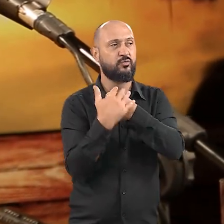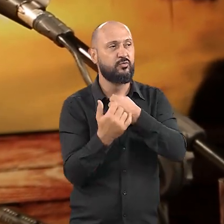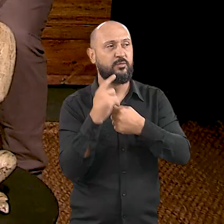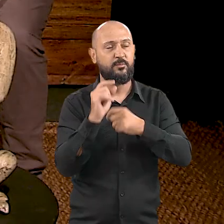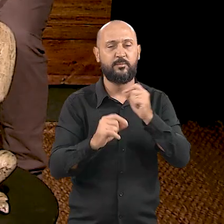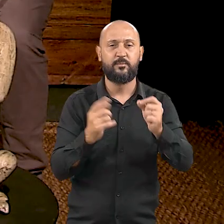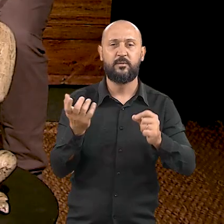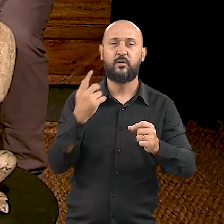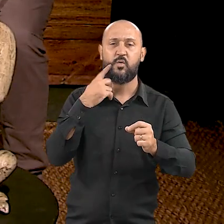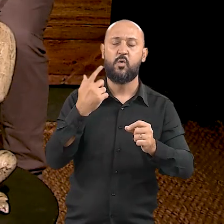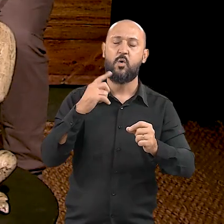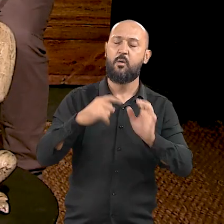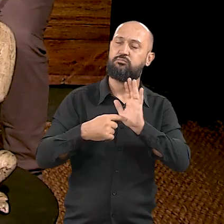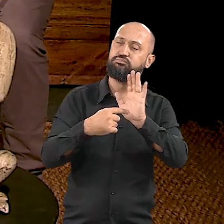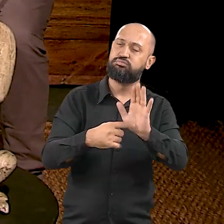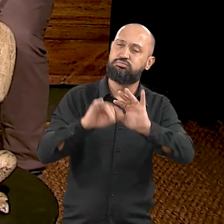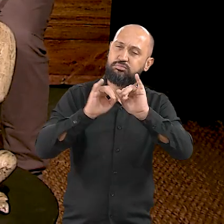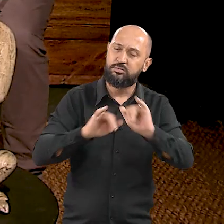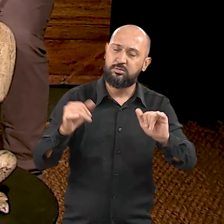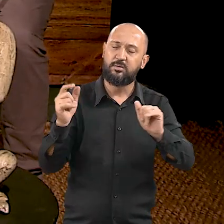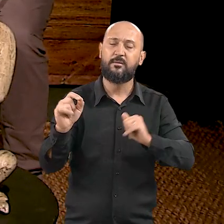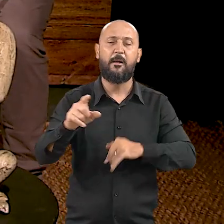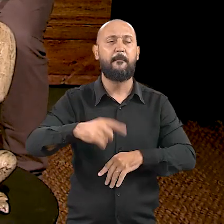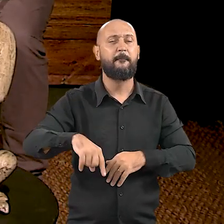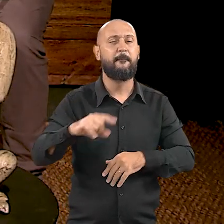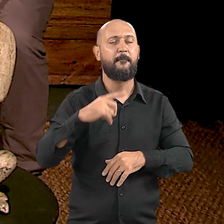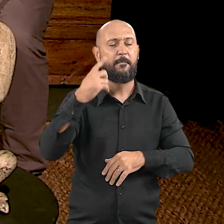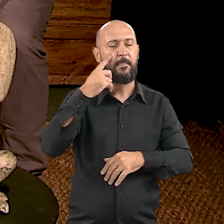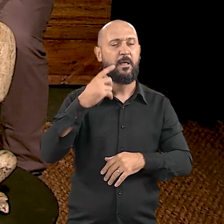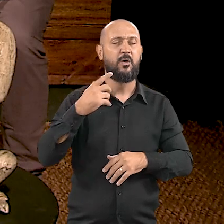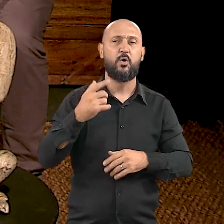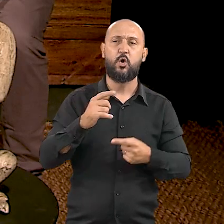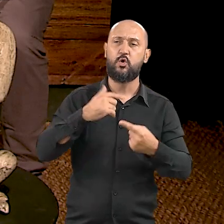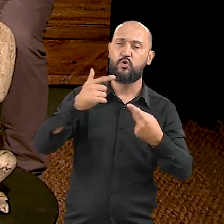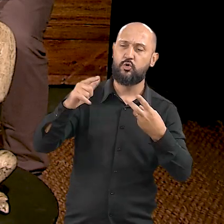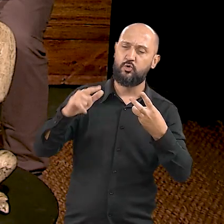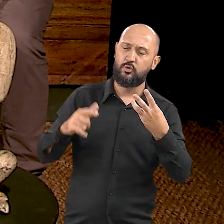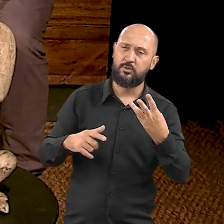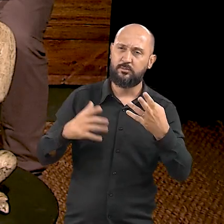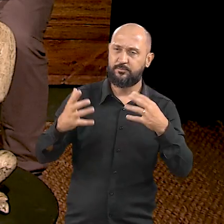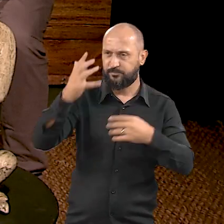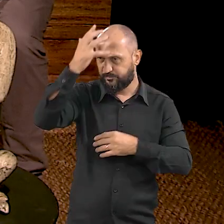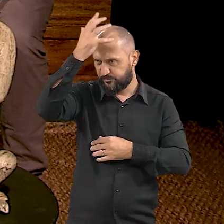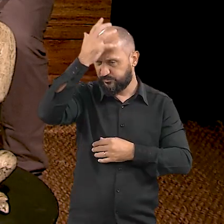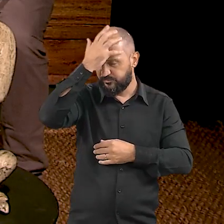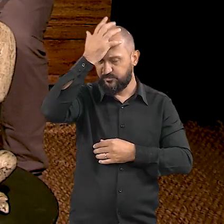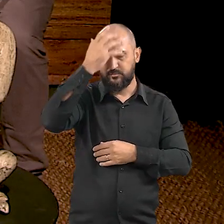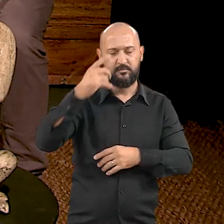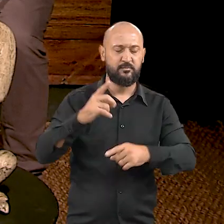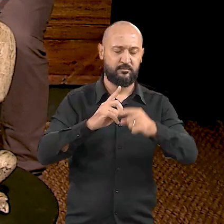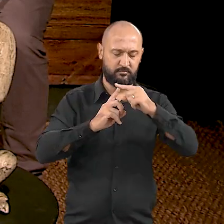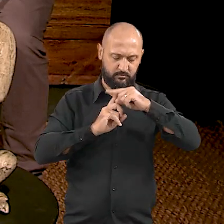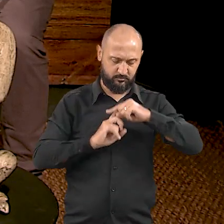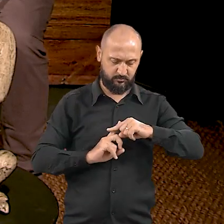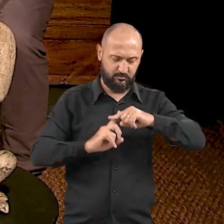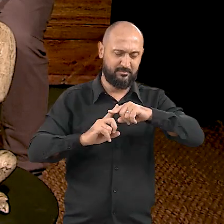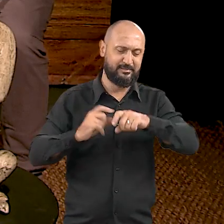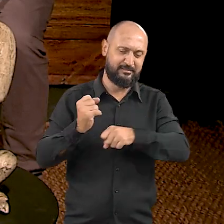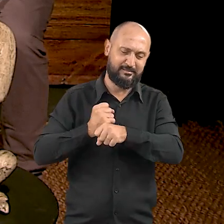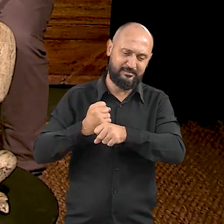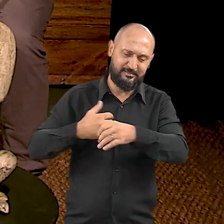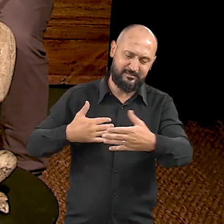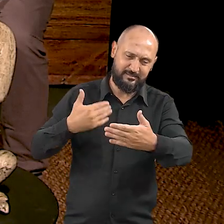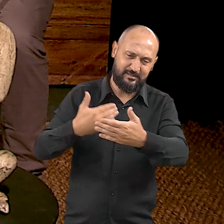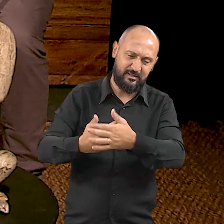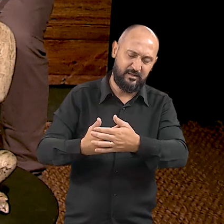chamado é para quem te reproduz, nobres papabananas e outros de chapa e cruz, que o tempo